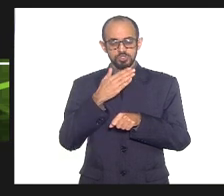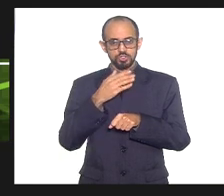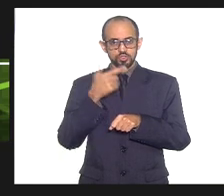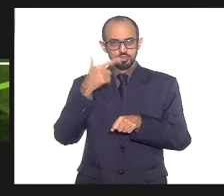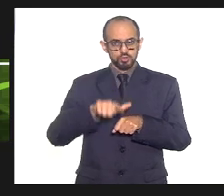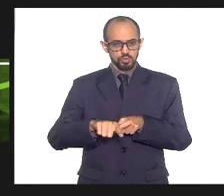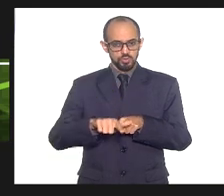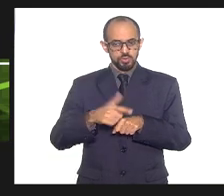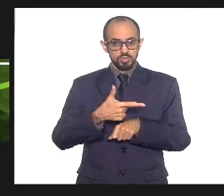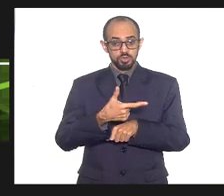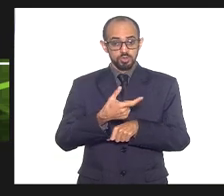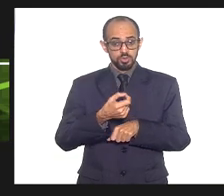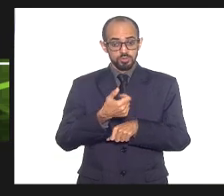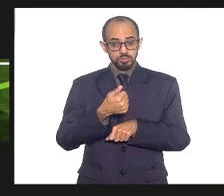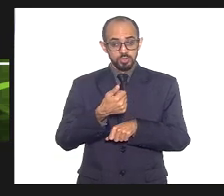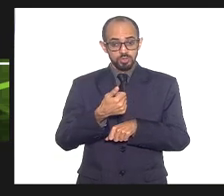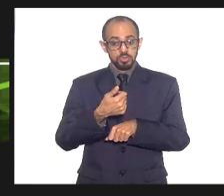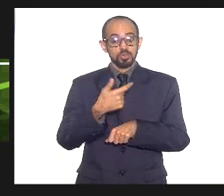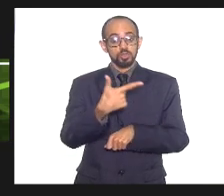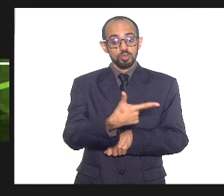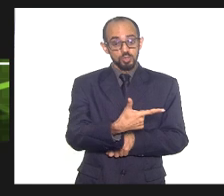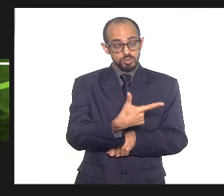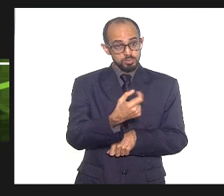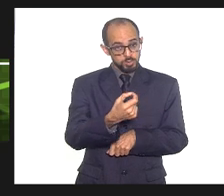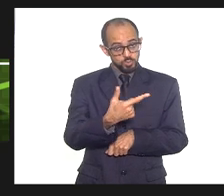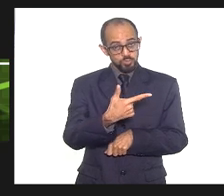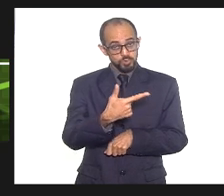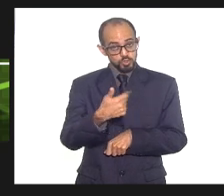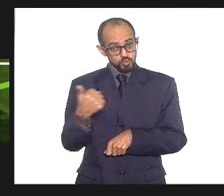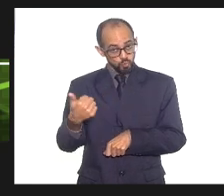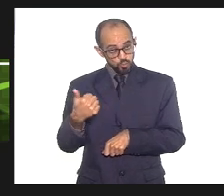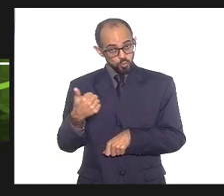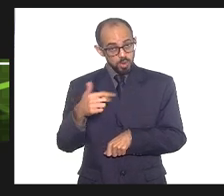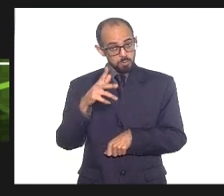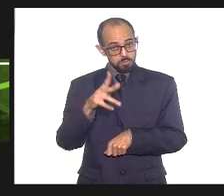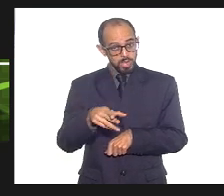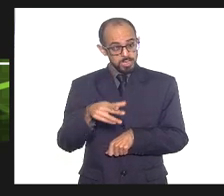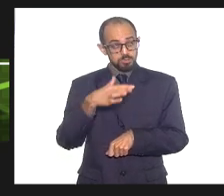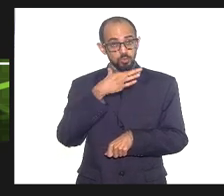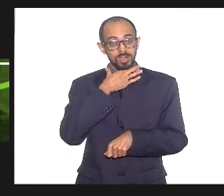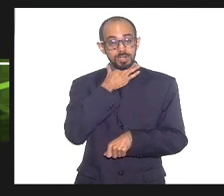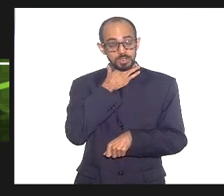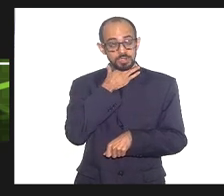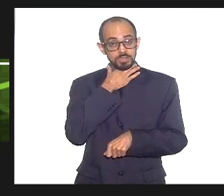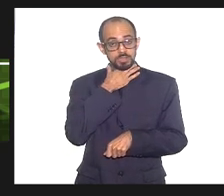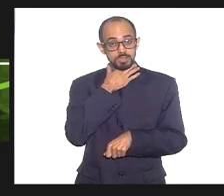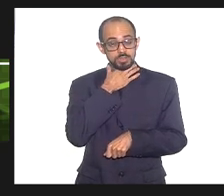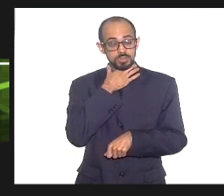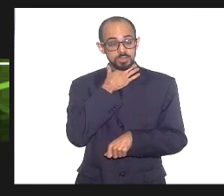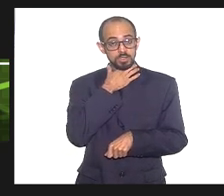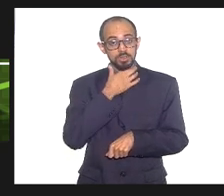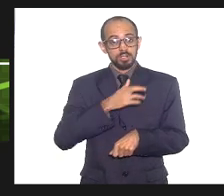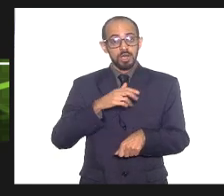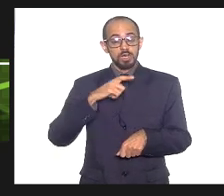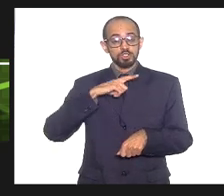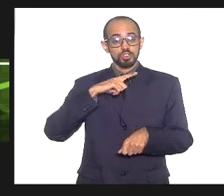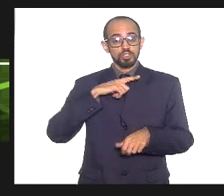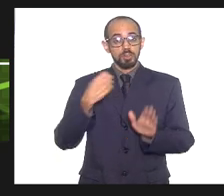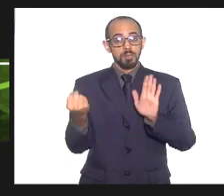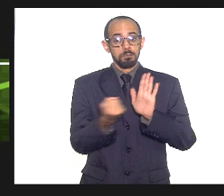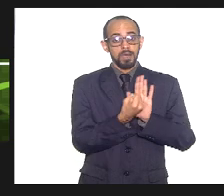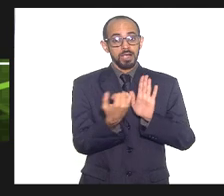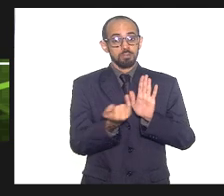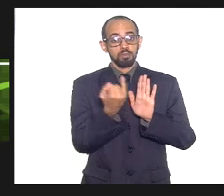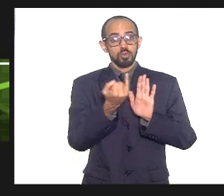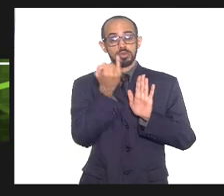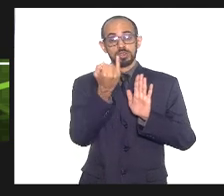que no ano de 2021, mesmo durante a crise que nos encontramos, tivemos um marco muito importante, a